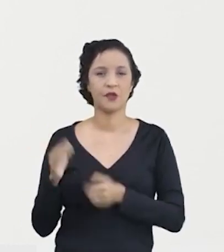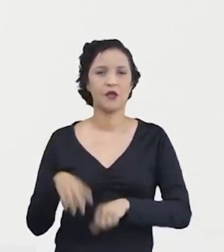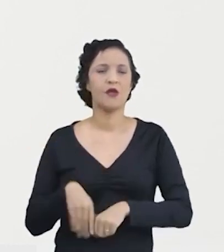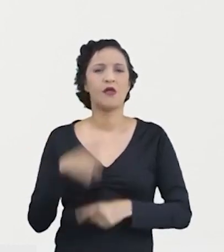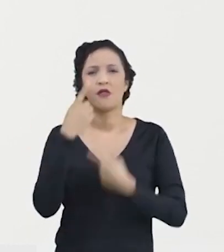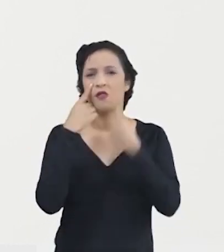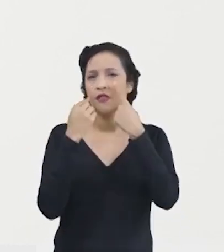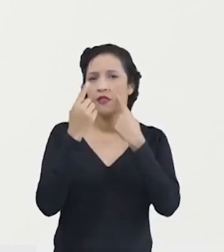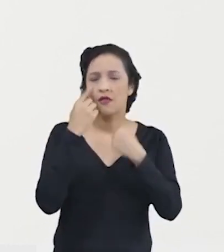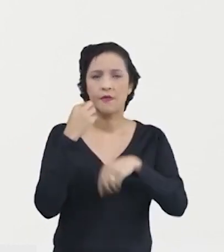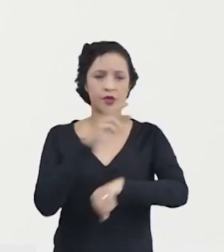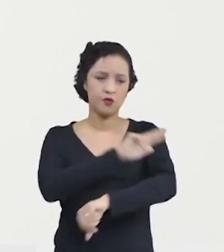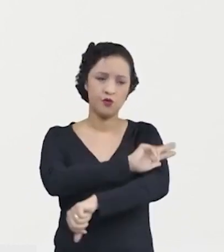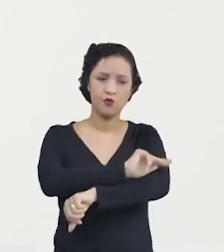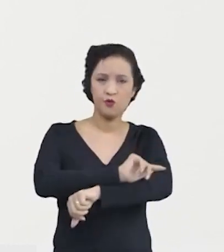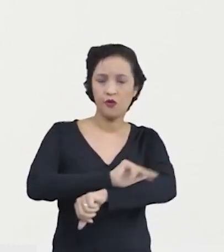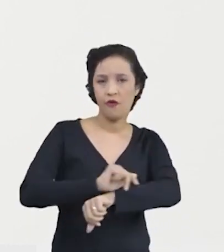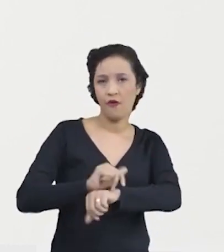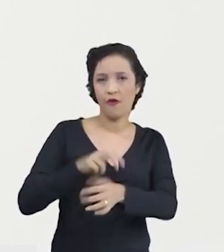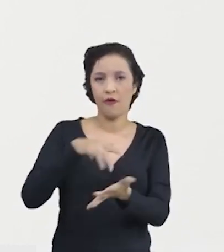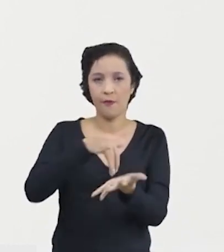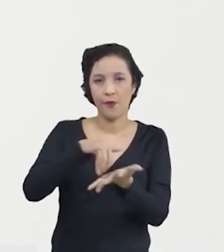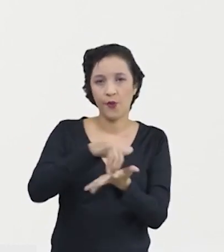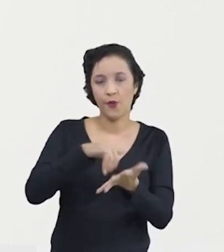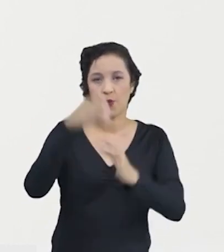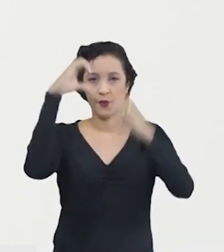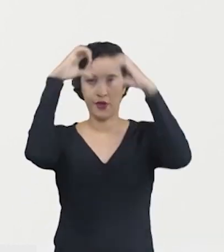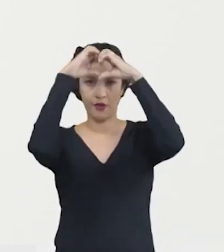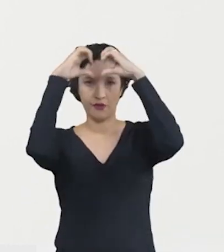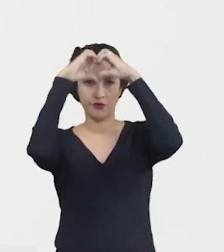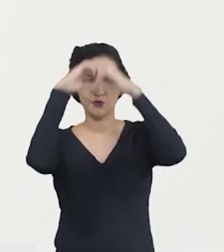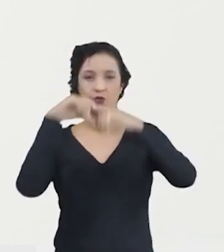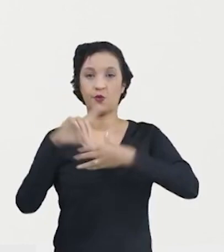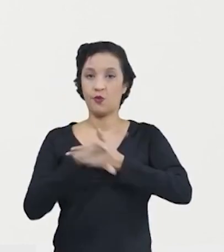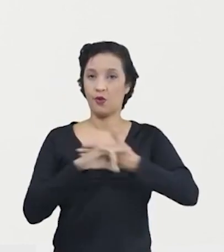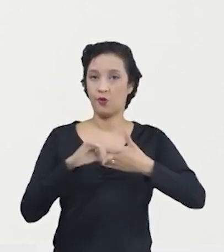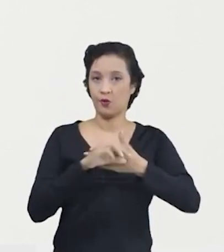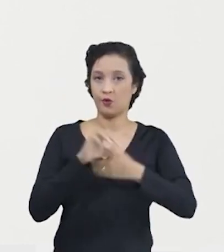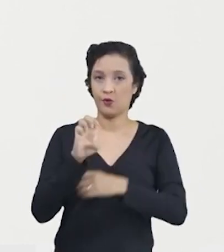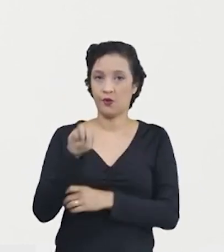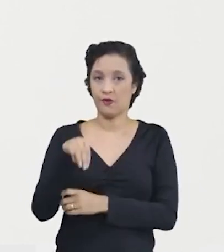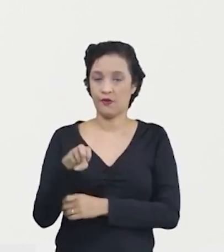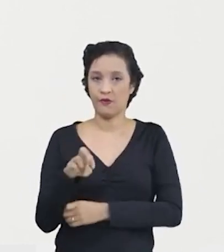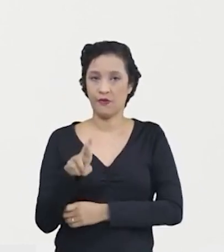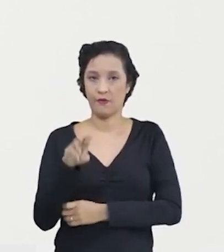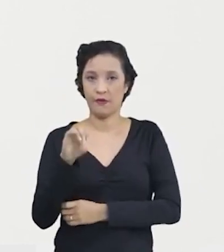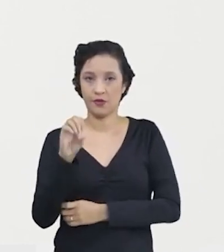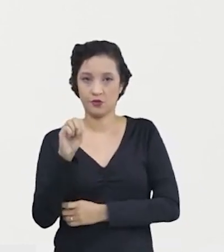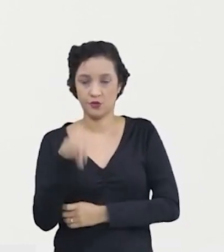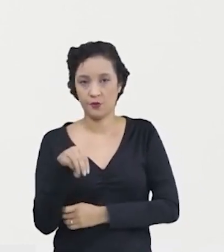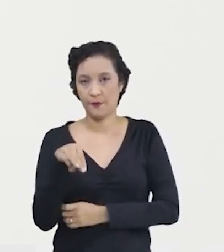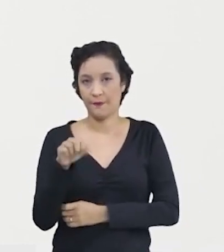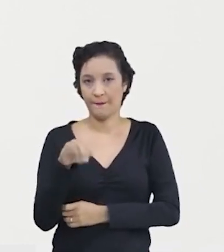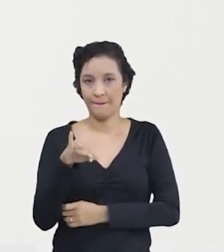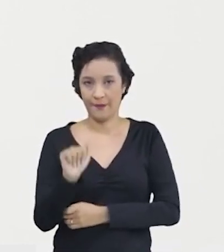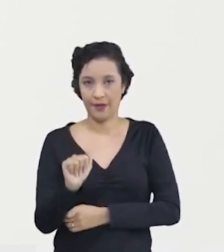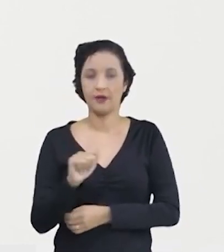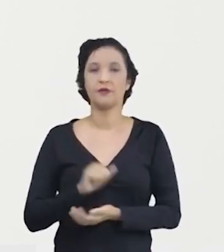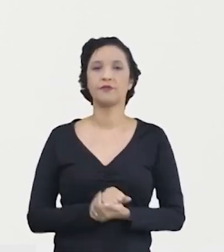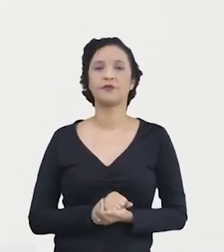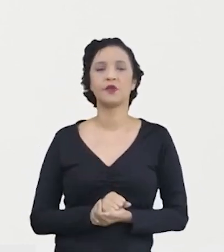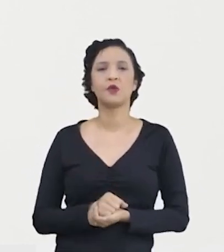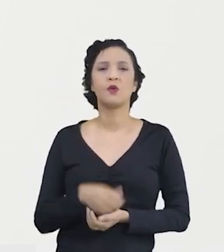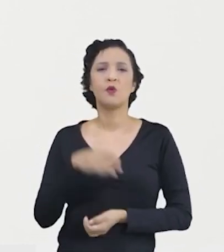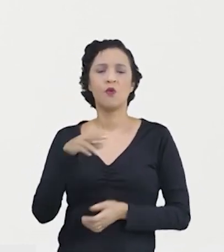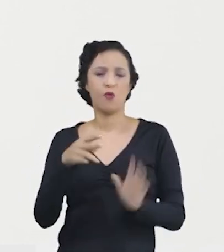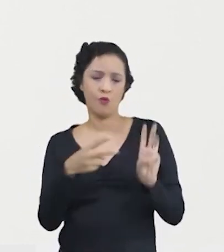raça, boi garantido. Composição, o Emerson Maia. O índio chorou, o branco chorou.